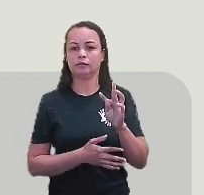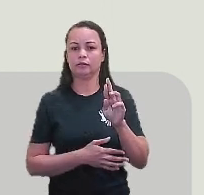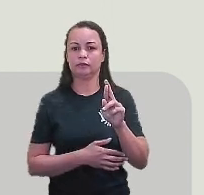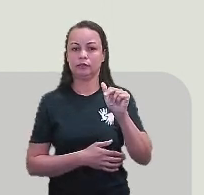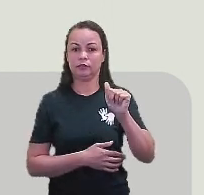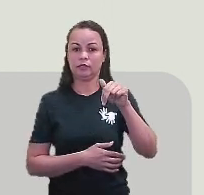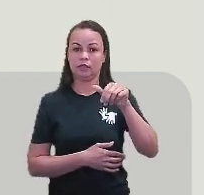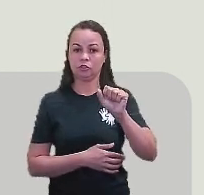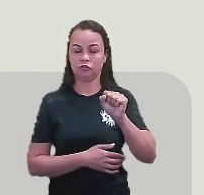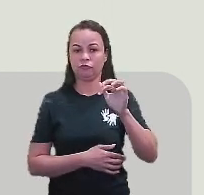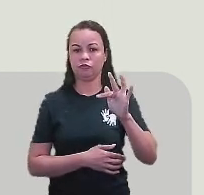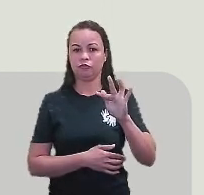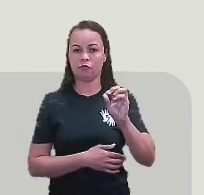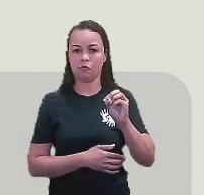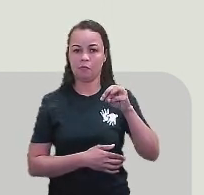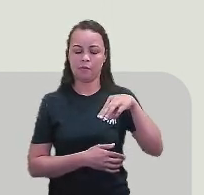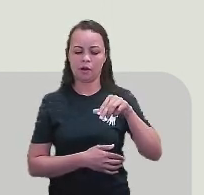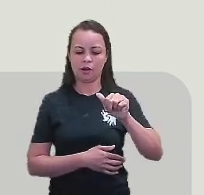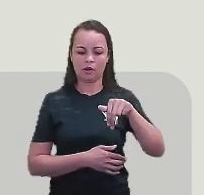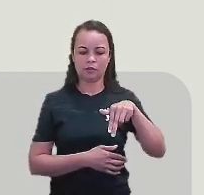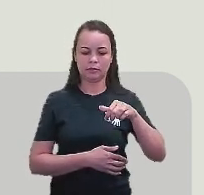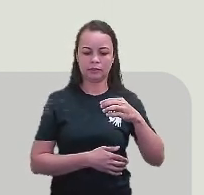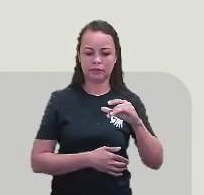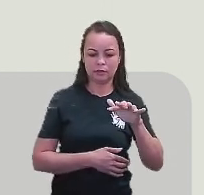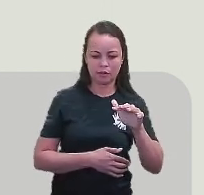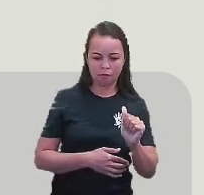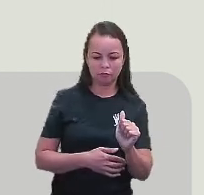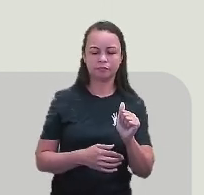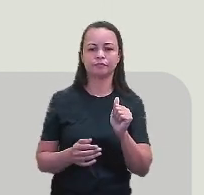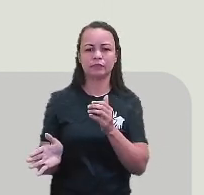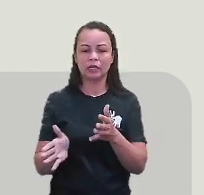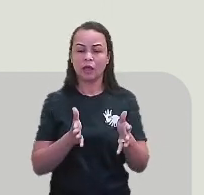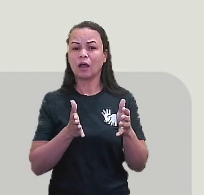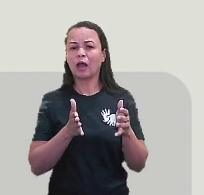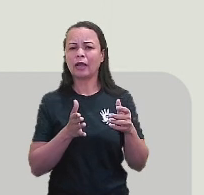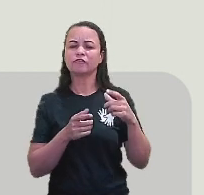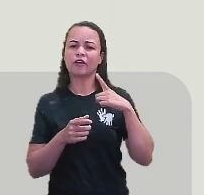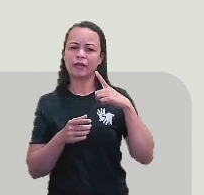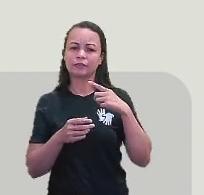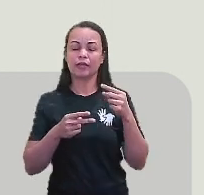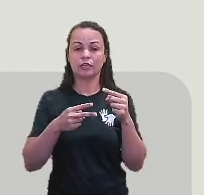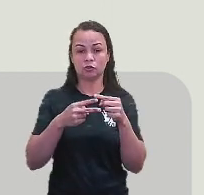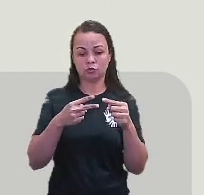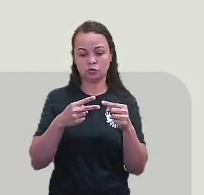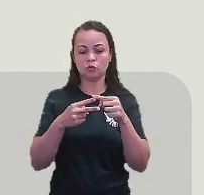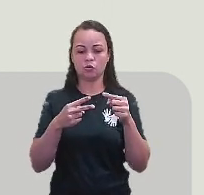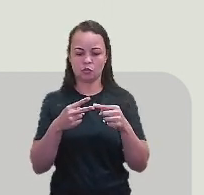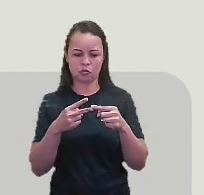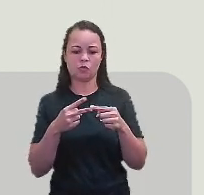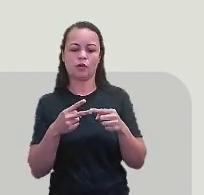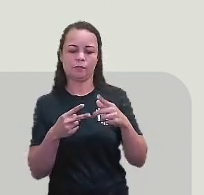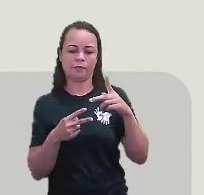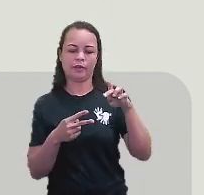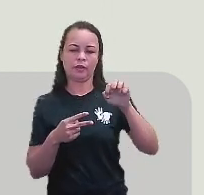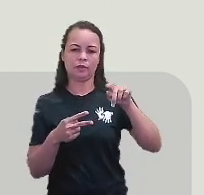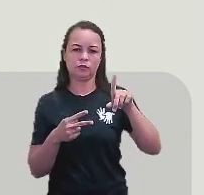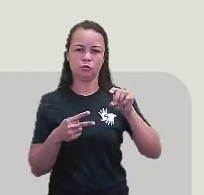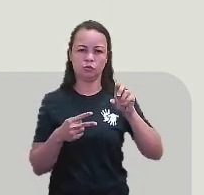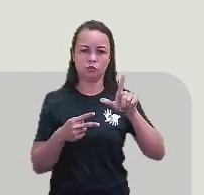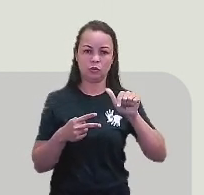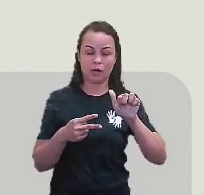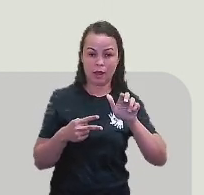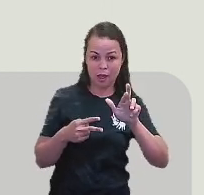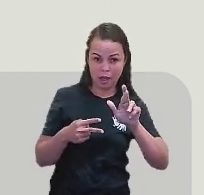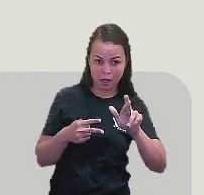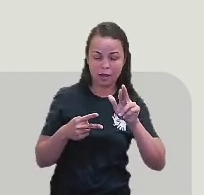transhumância. O trabalho, como ele citou aí, a gente vai ter duas formas, a migração pendular e a transhumância.